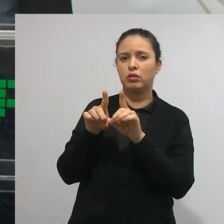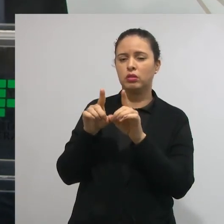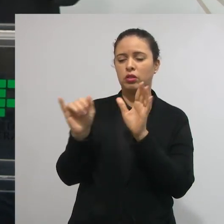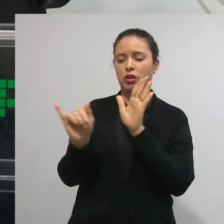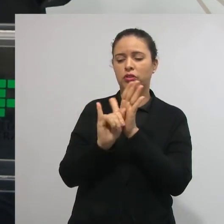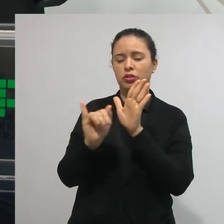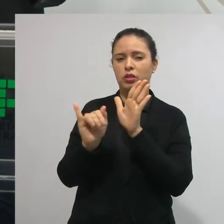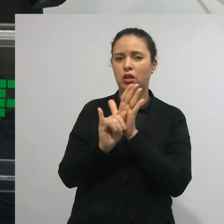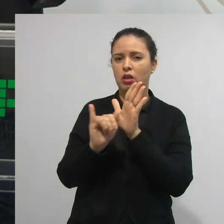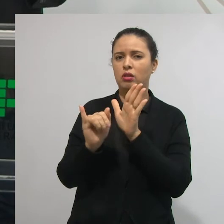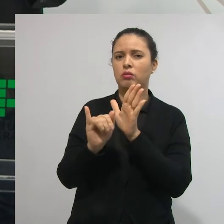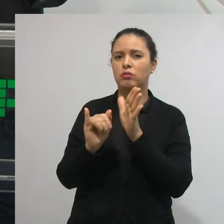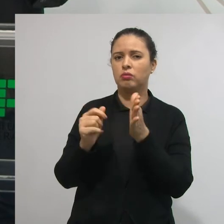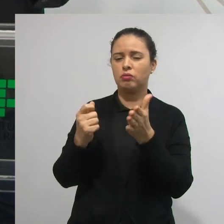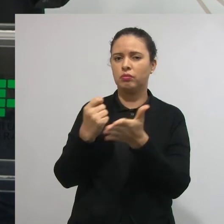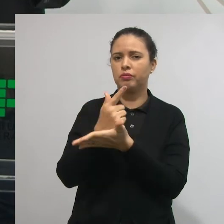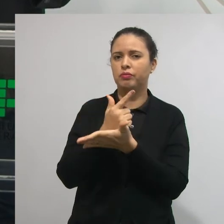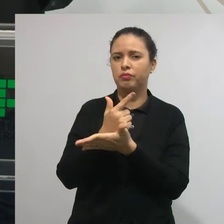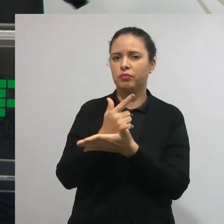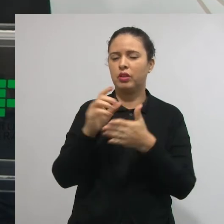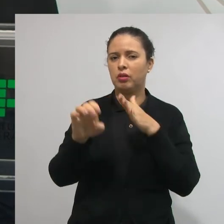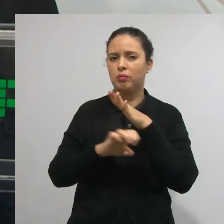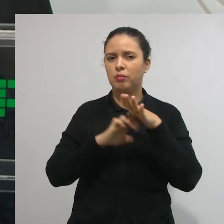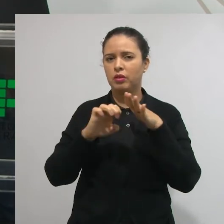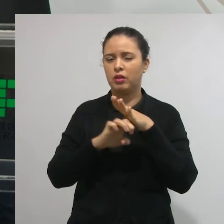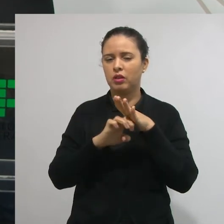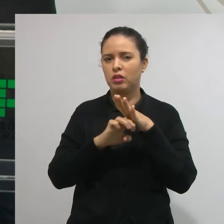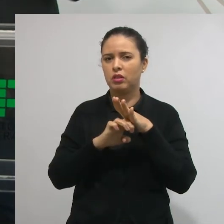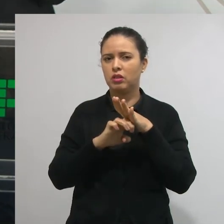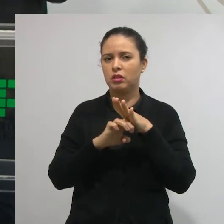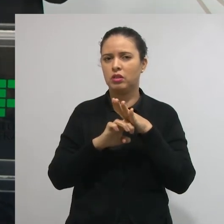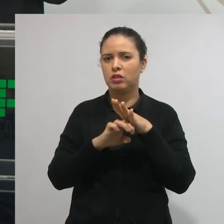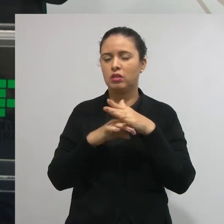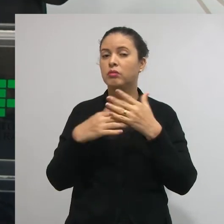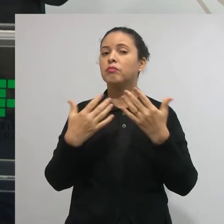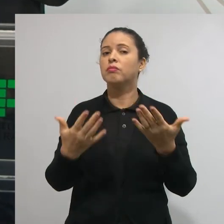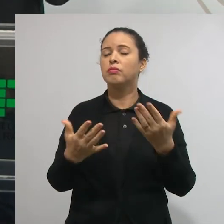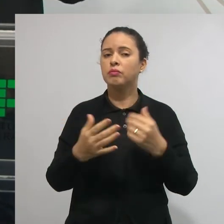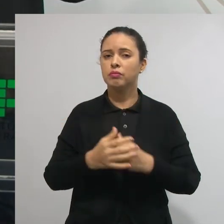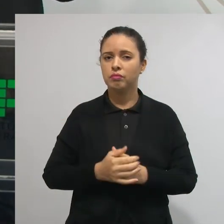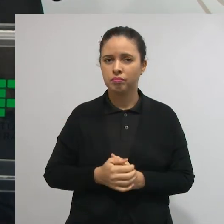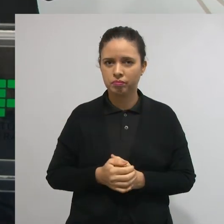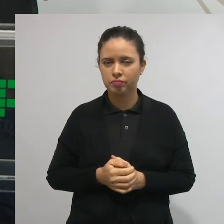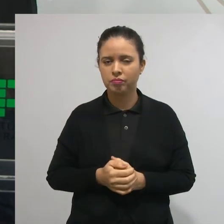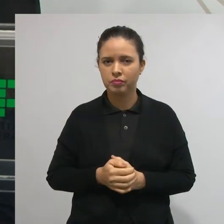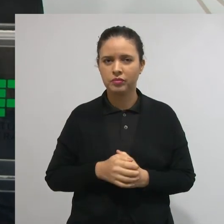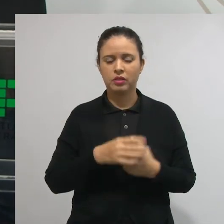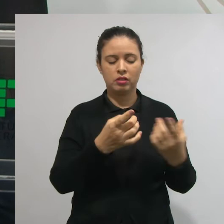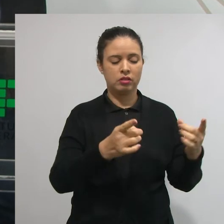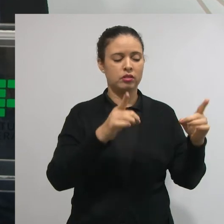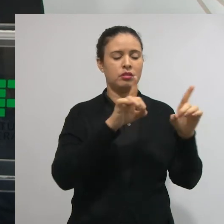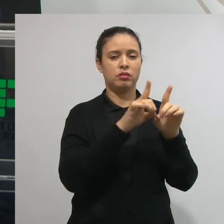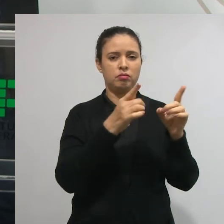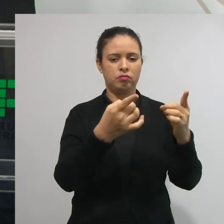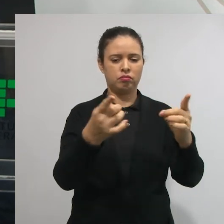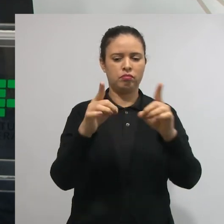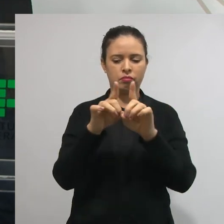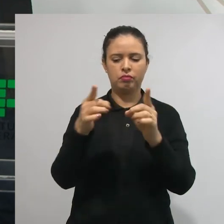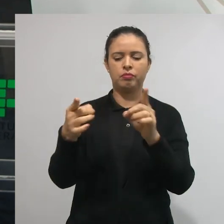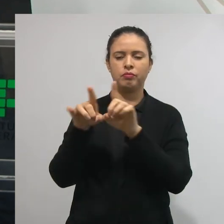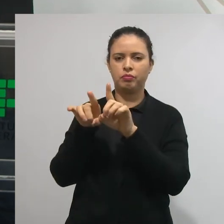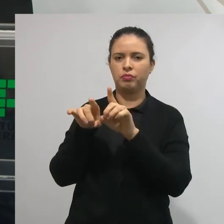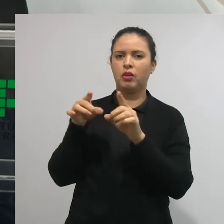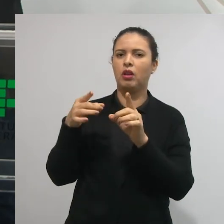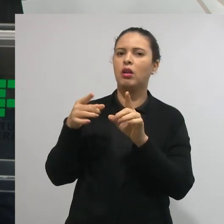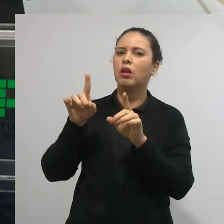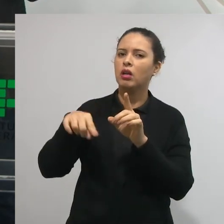da empresa tal, né, do diário oficial? São setores que trabalham, cada um com a sua